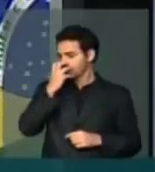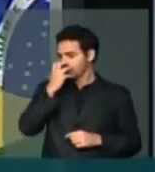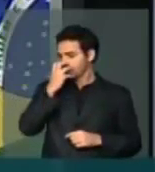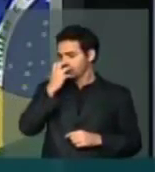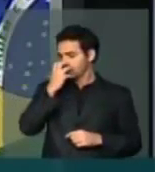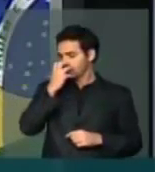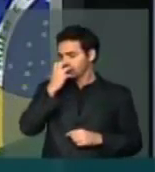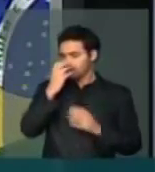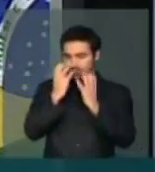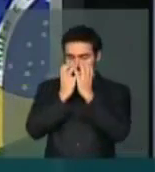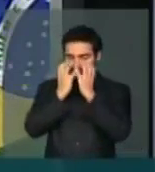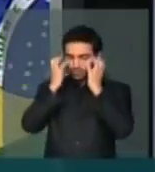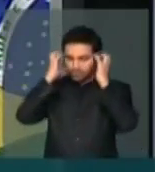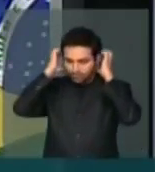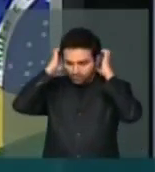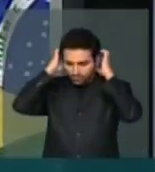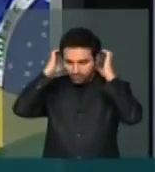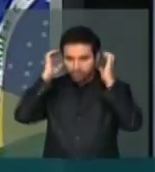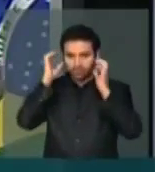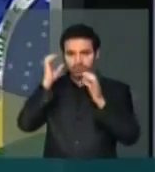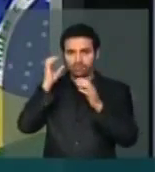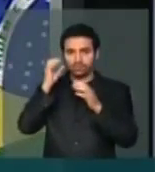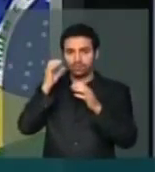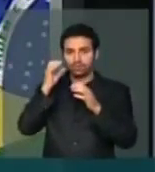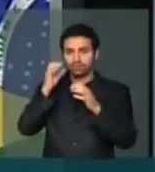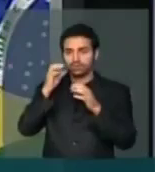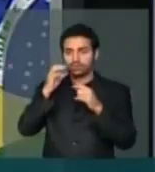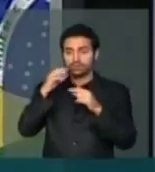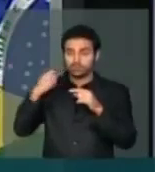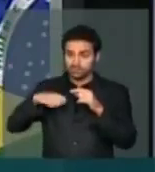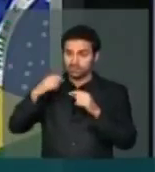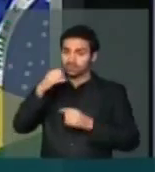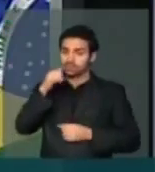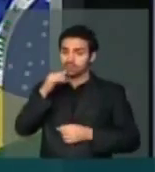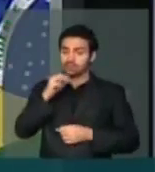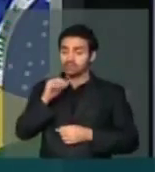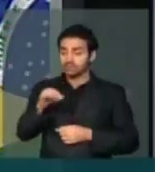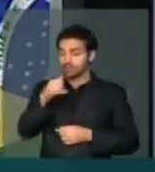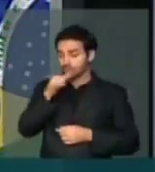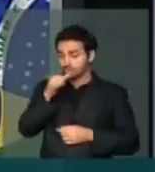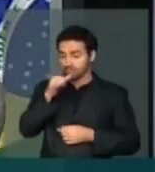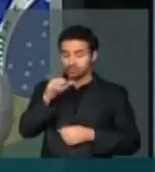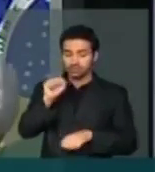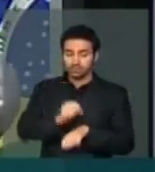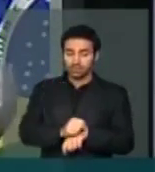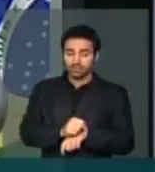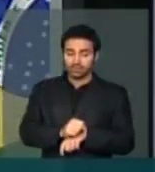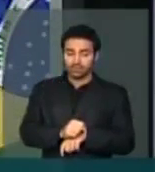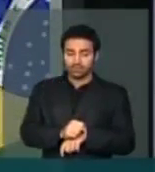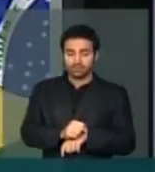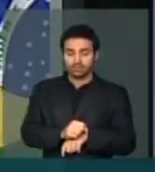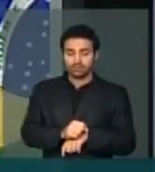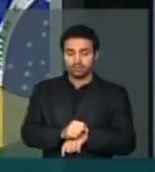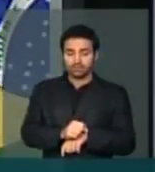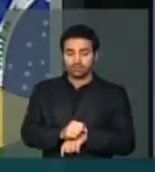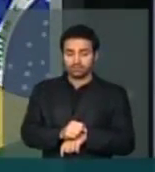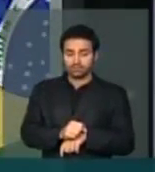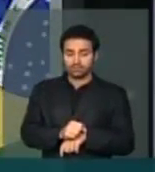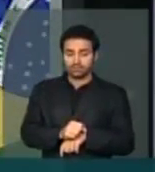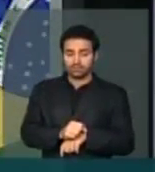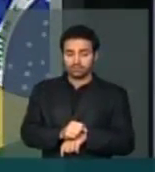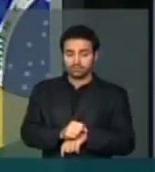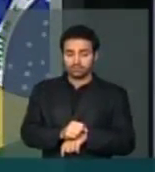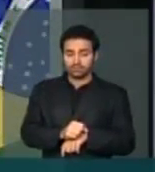CPAP. E para mim é fatal, a energia parou, ele para. Eu sou acordado, e é um sinal, é até bom, é